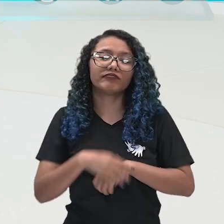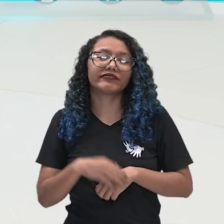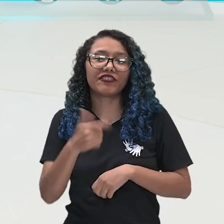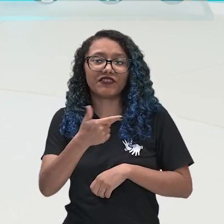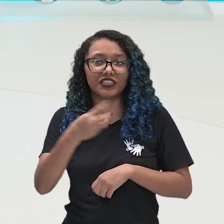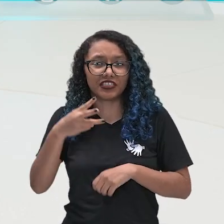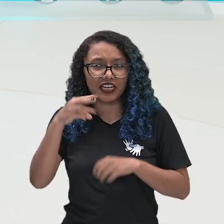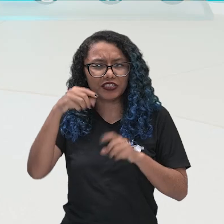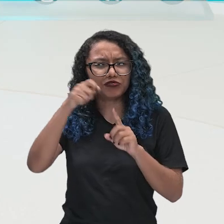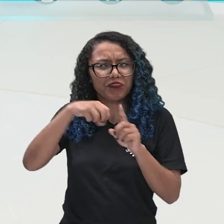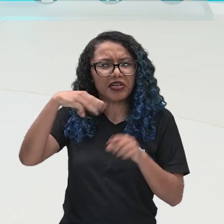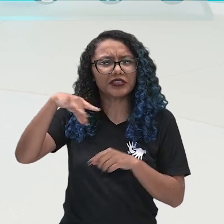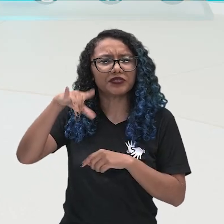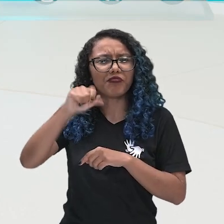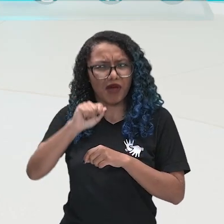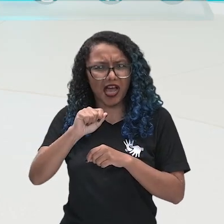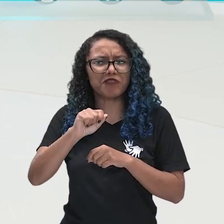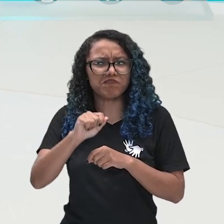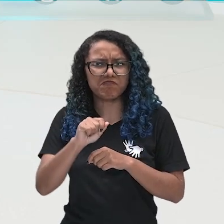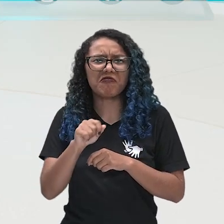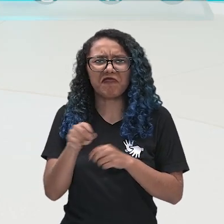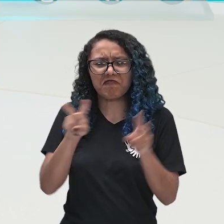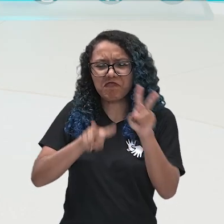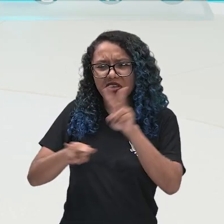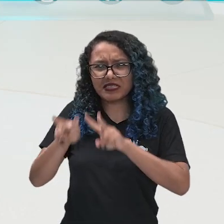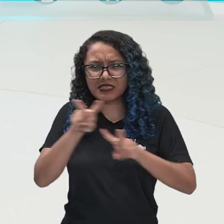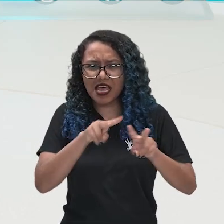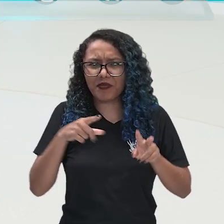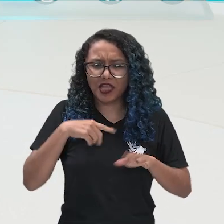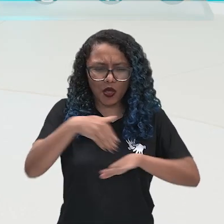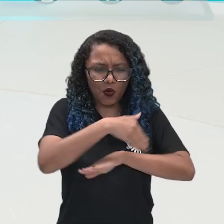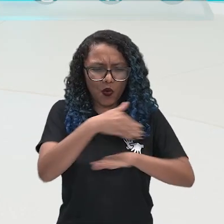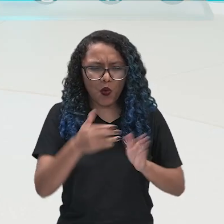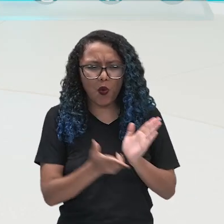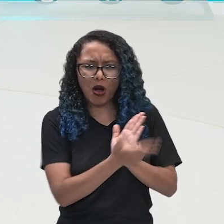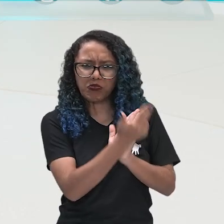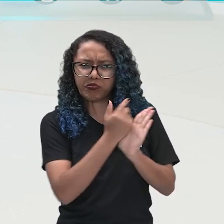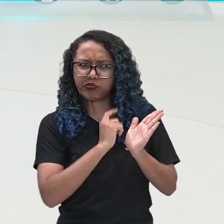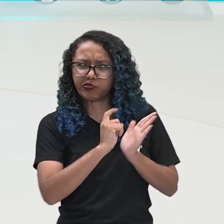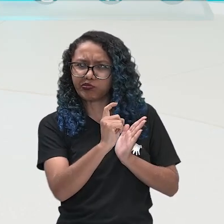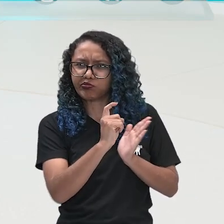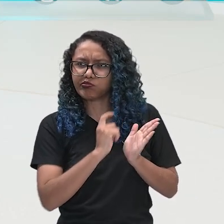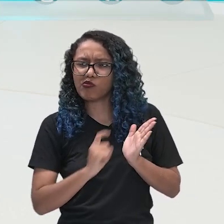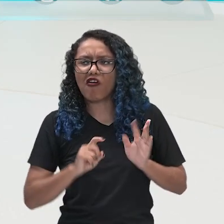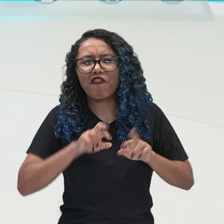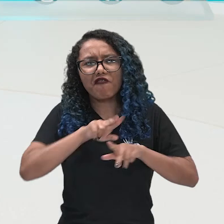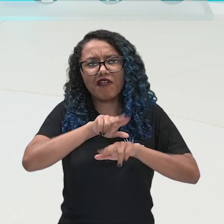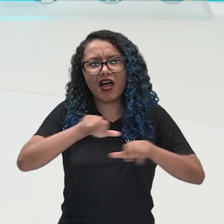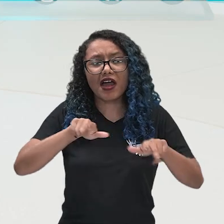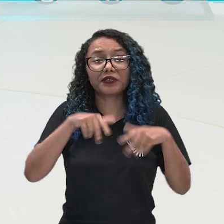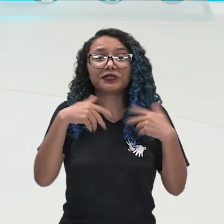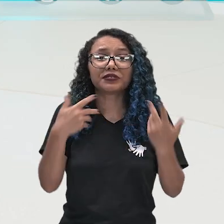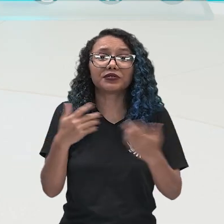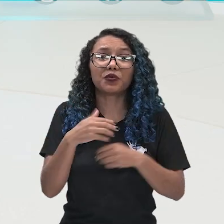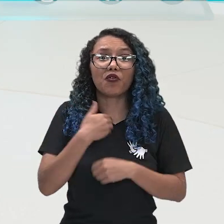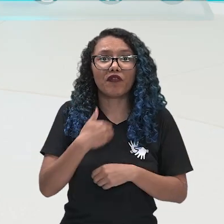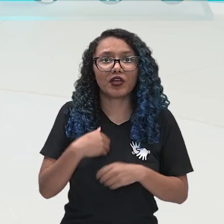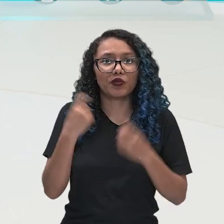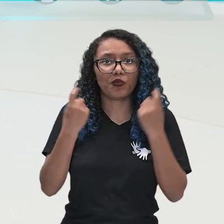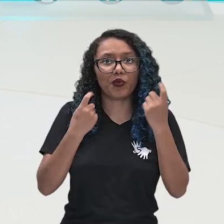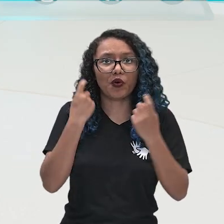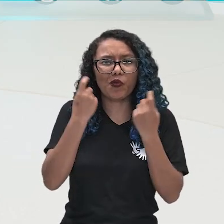mais comuns. Então, quer dizer que o governo, né, se preocupou quando viu que estavam sendo danificados